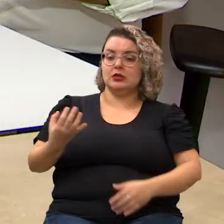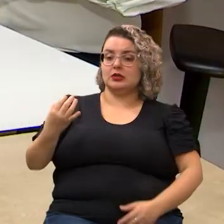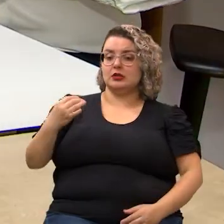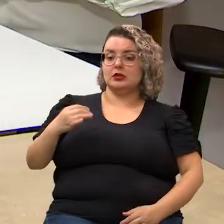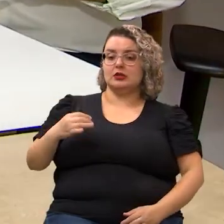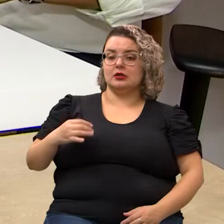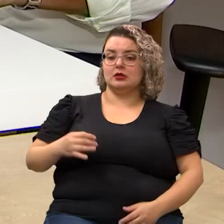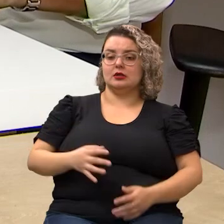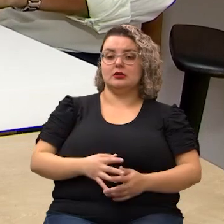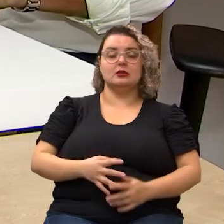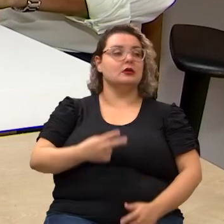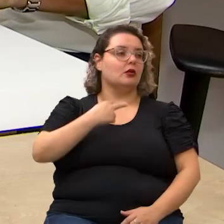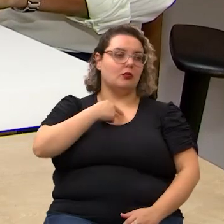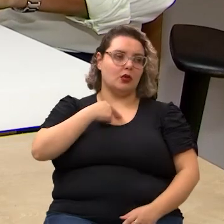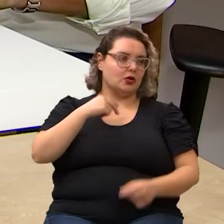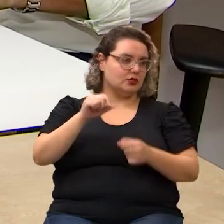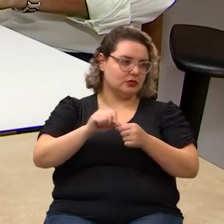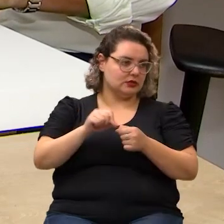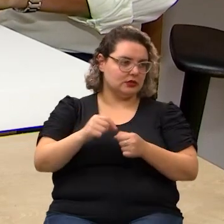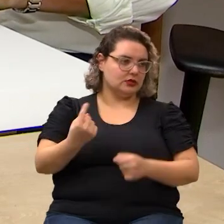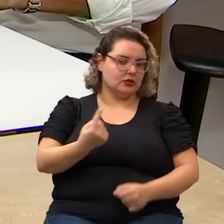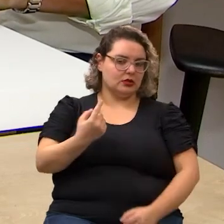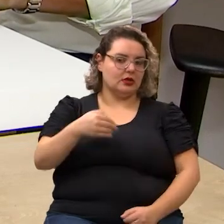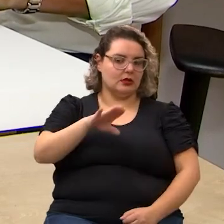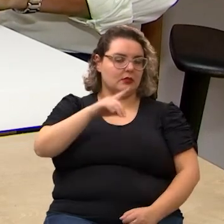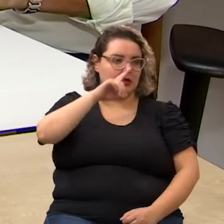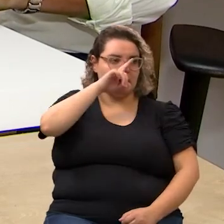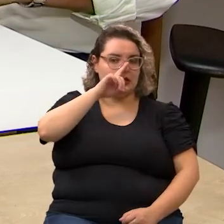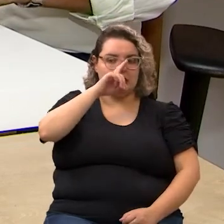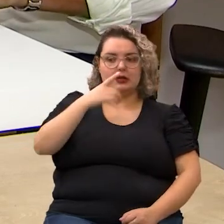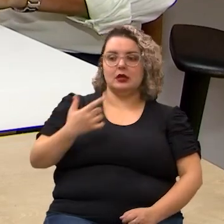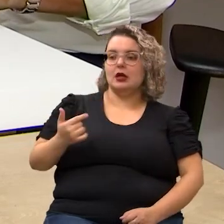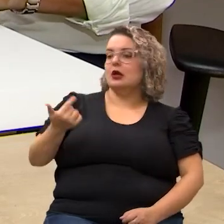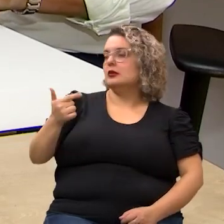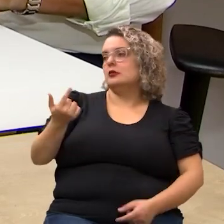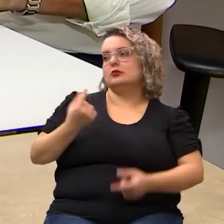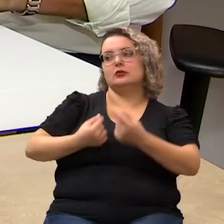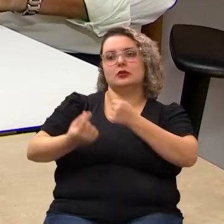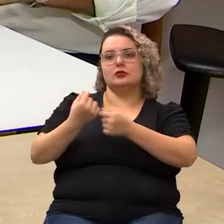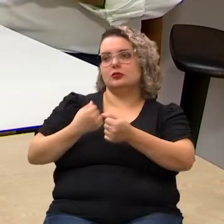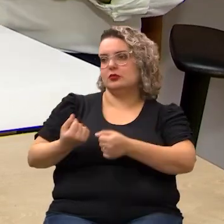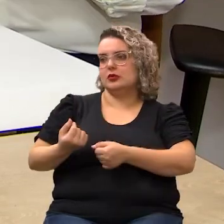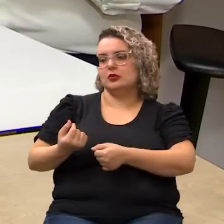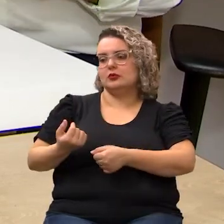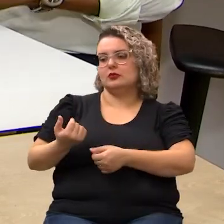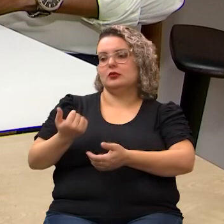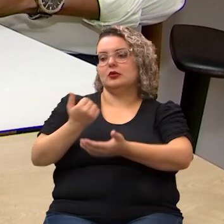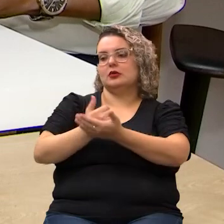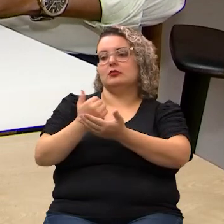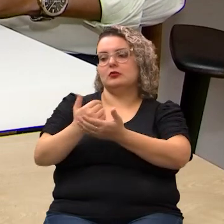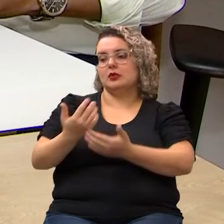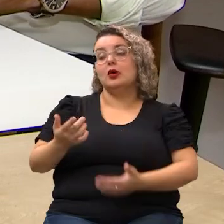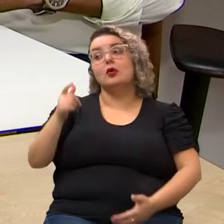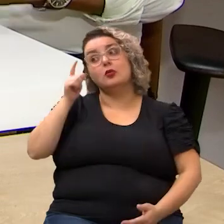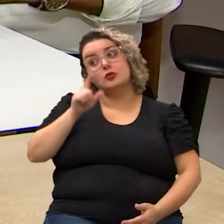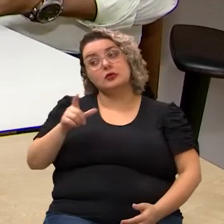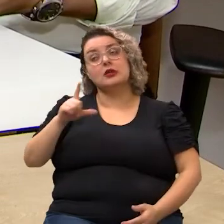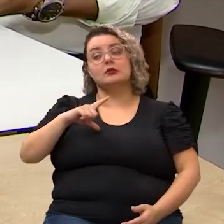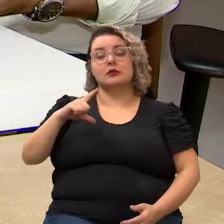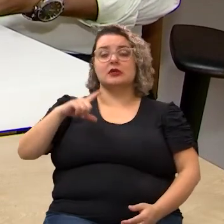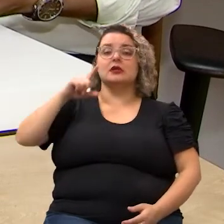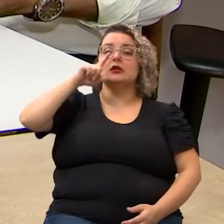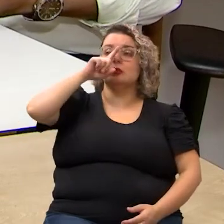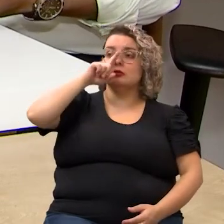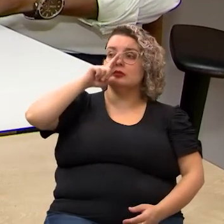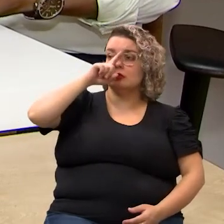se você... Não deve fazer isso sozinho, então. É mais arriscado. Sem educação financeira, não. A pessoa até consegue, mas ela corre um